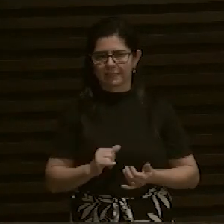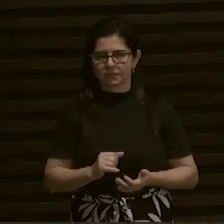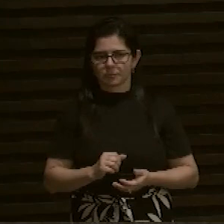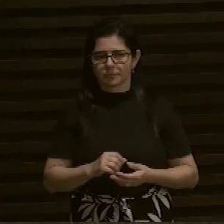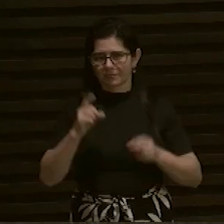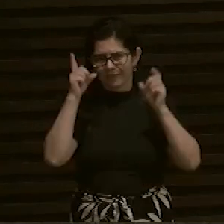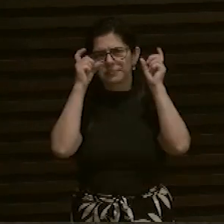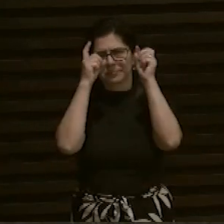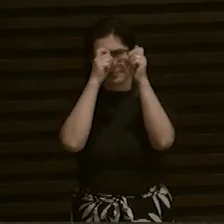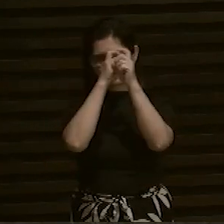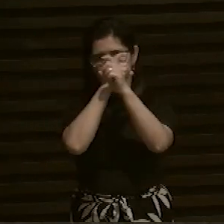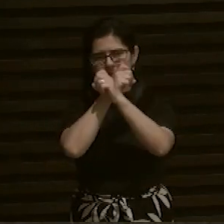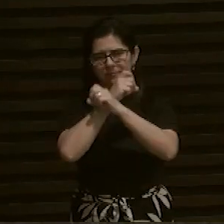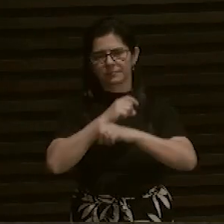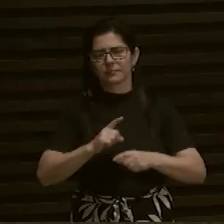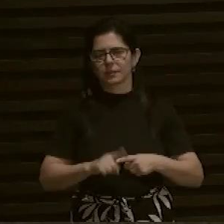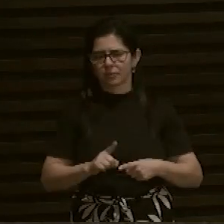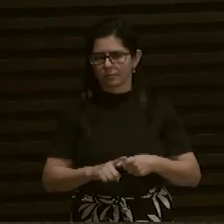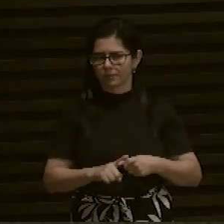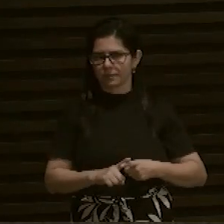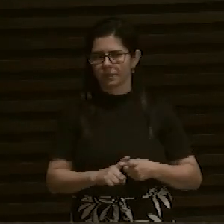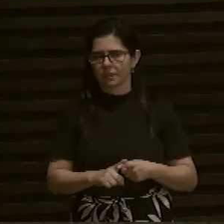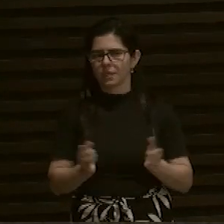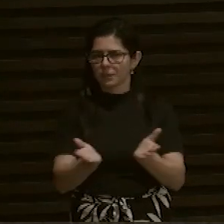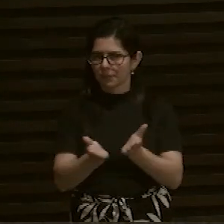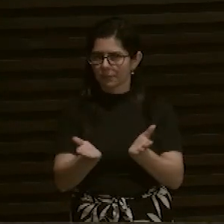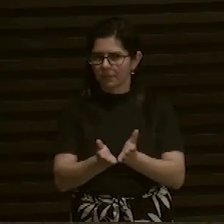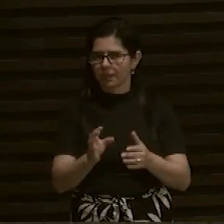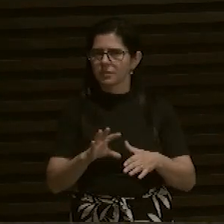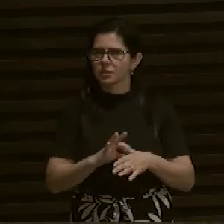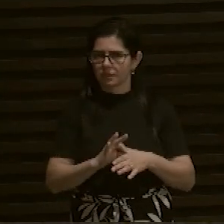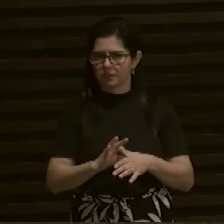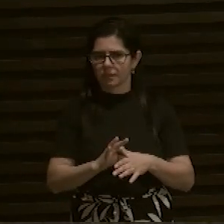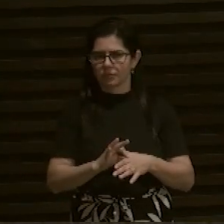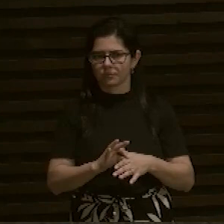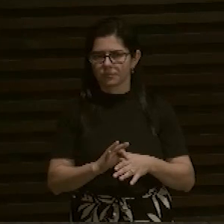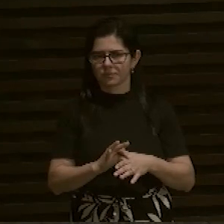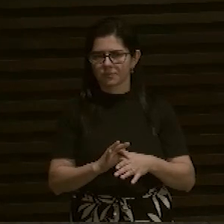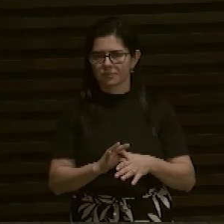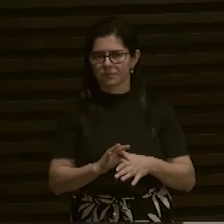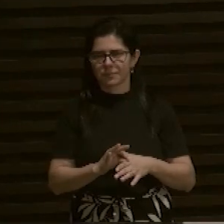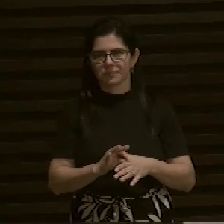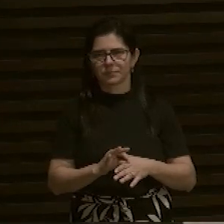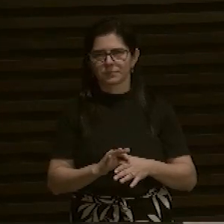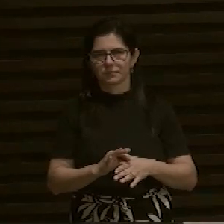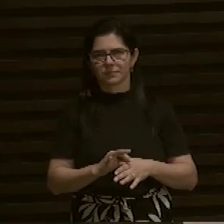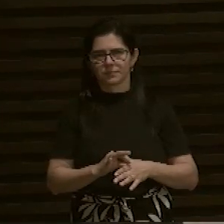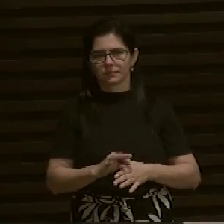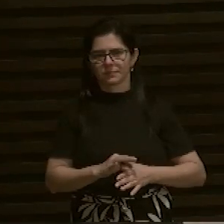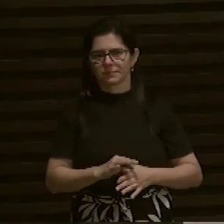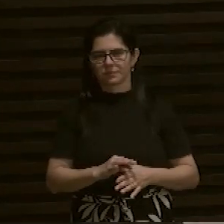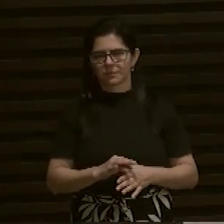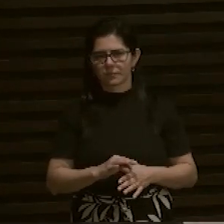dizer. Porque crente carnal não é um crente, porque Scofield dividiu, e essa é uma doutrina que permeia em